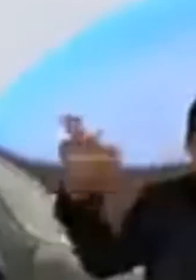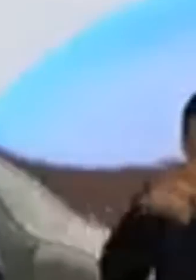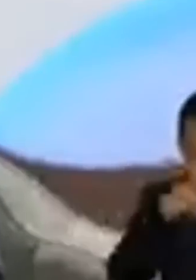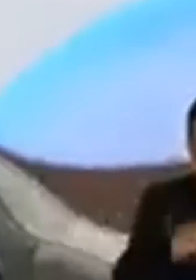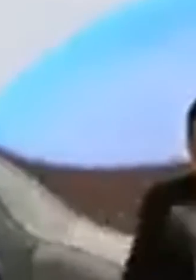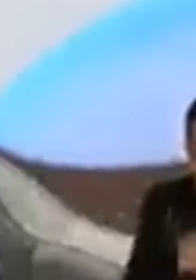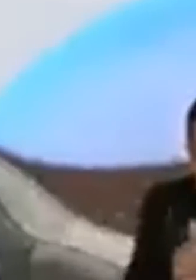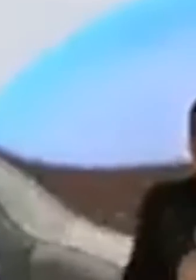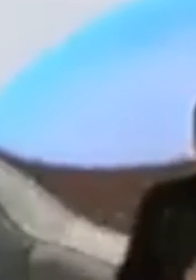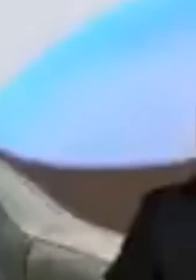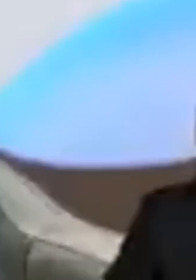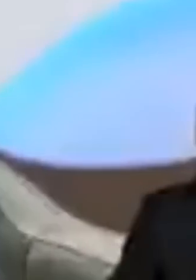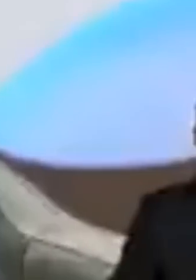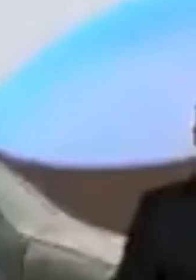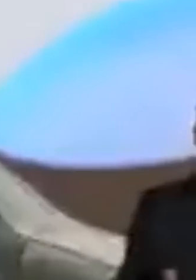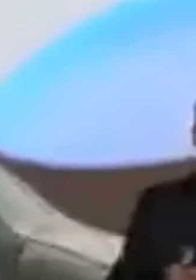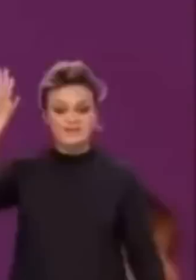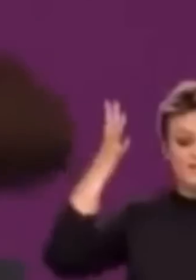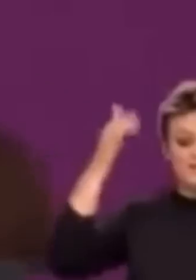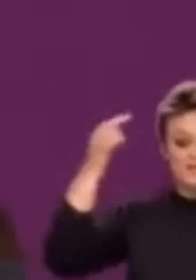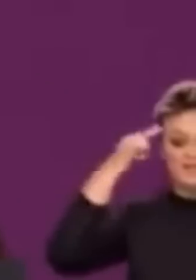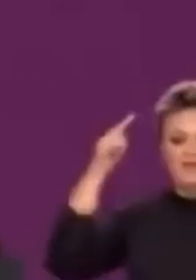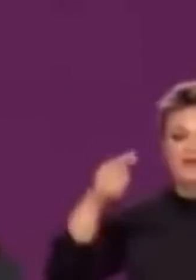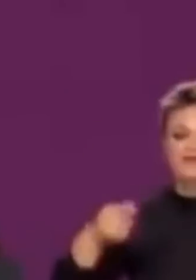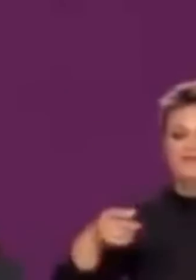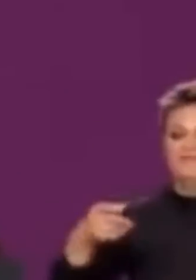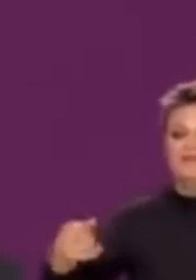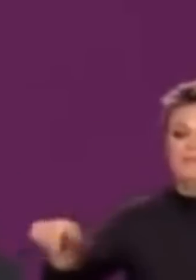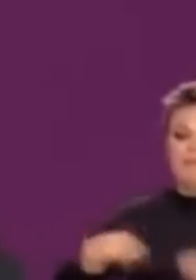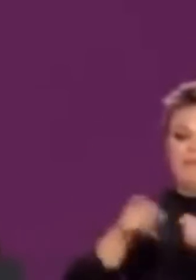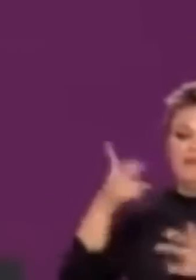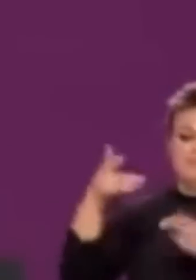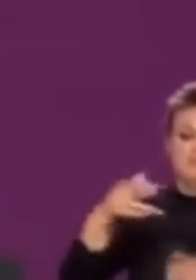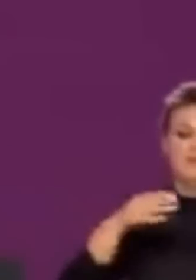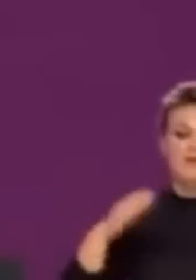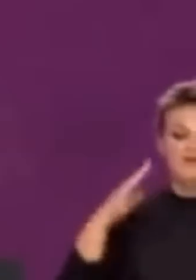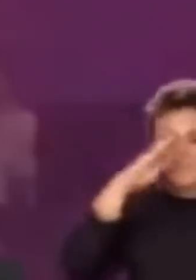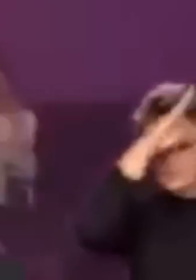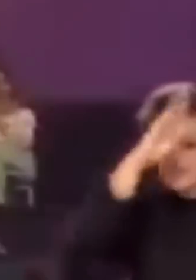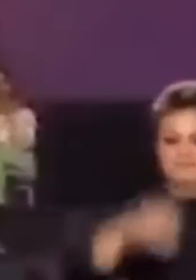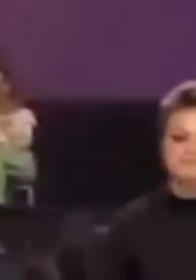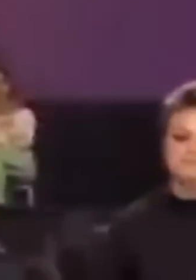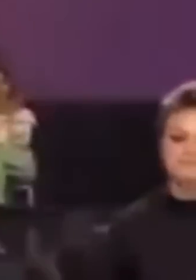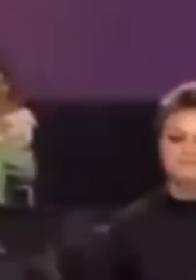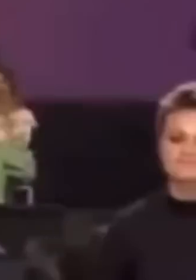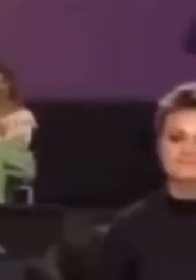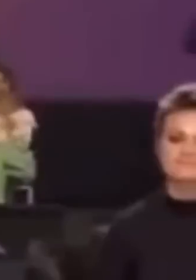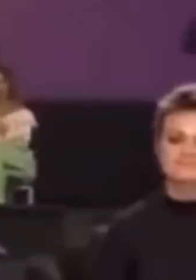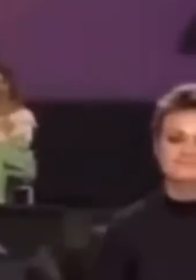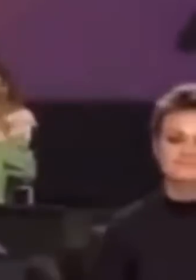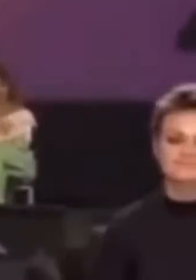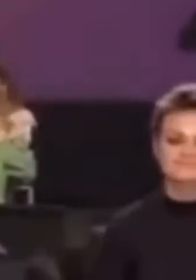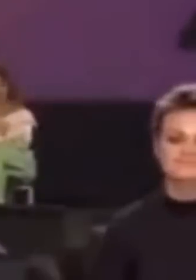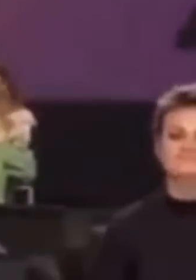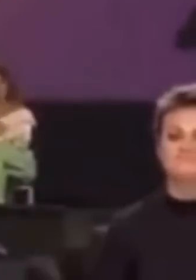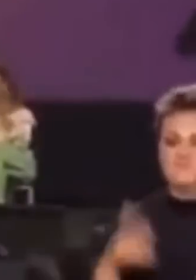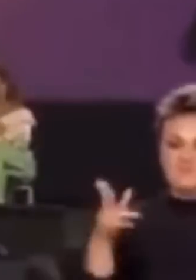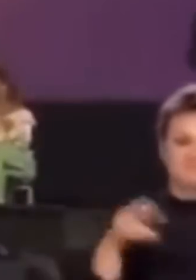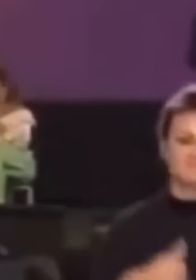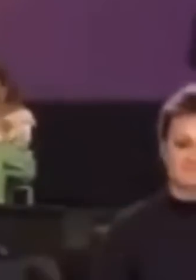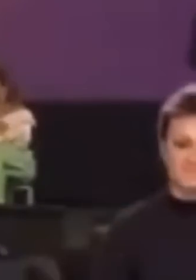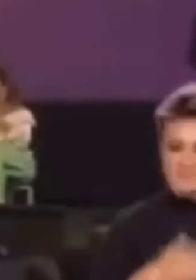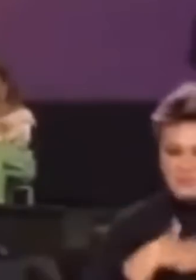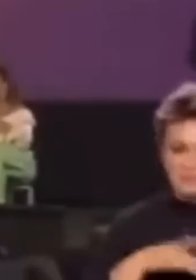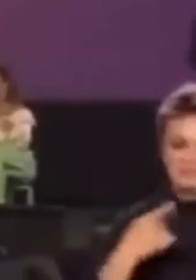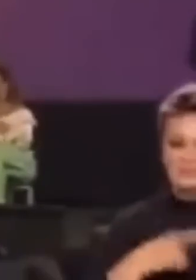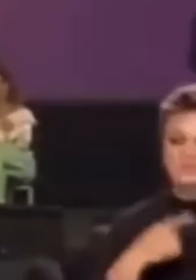um curso ginasial. Pessoal, olha só. No evento aí, o então presidente Lula, ele